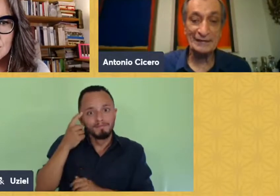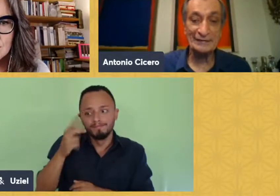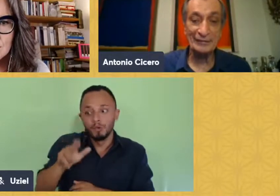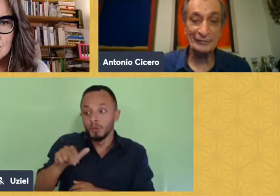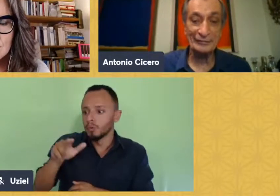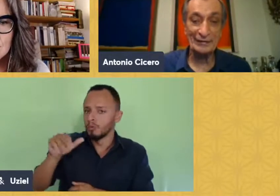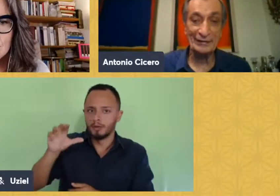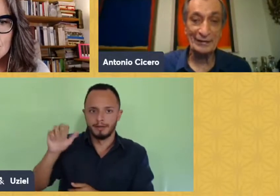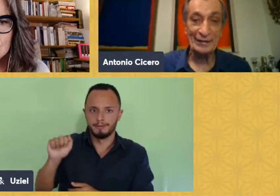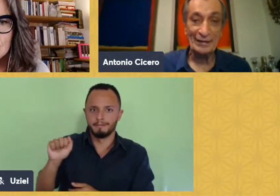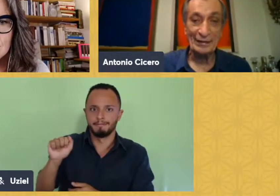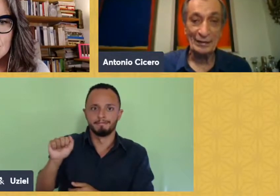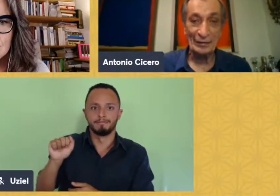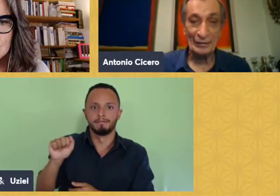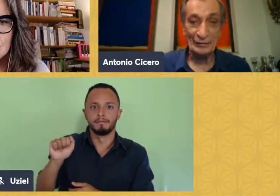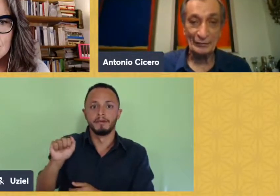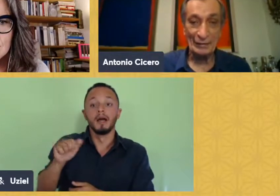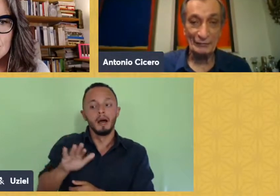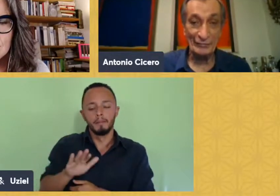comecei a escrever